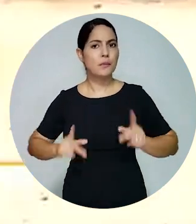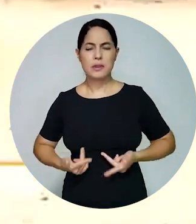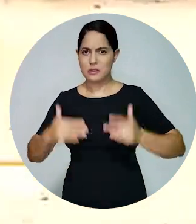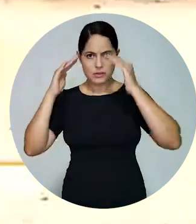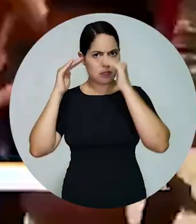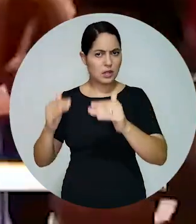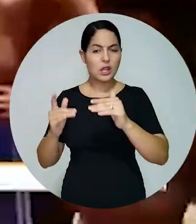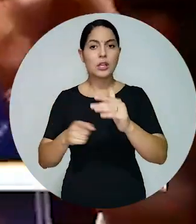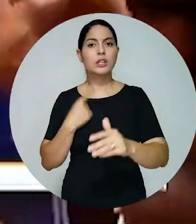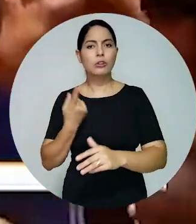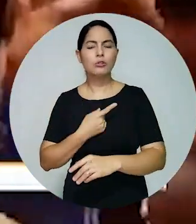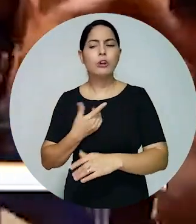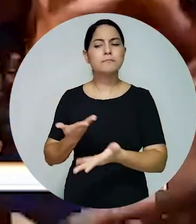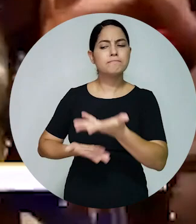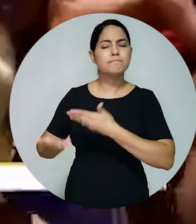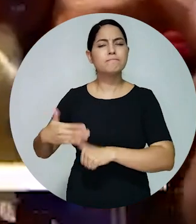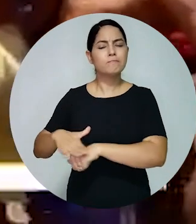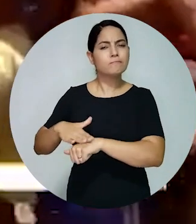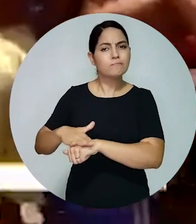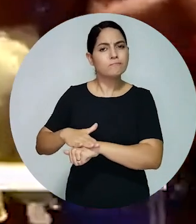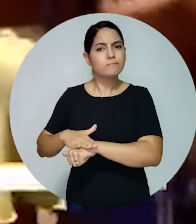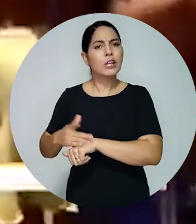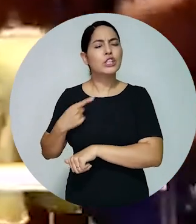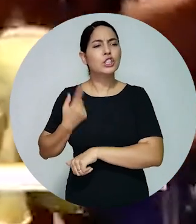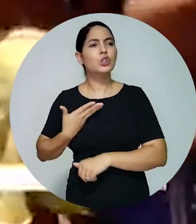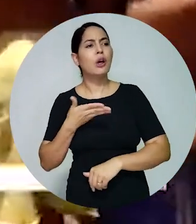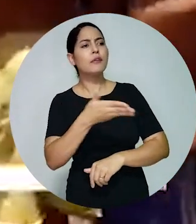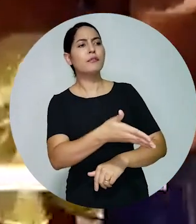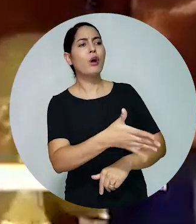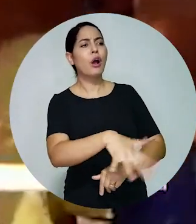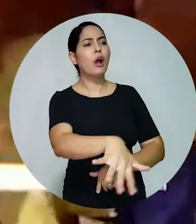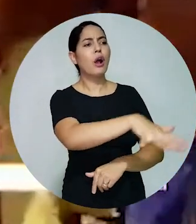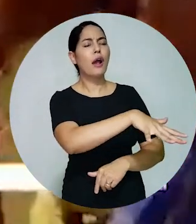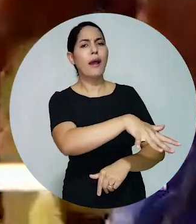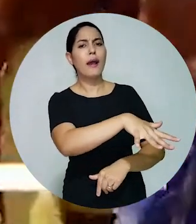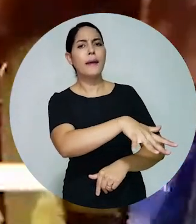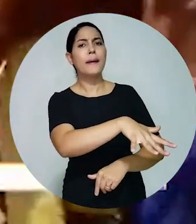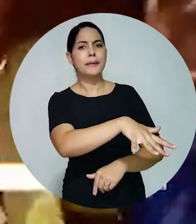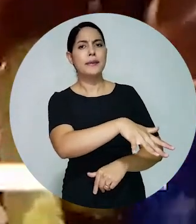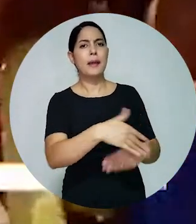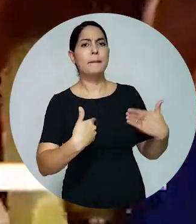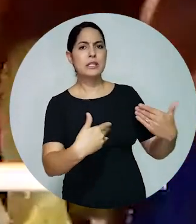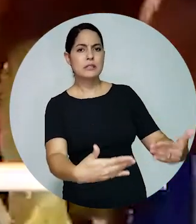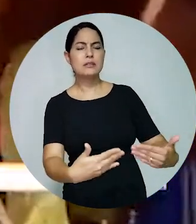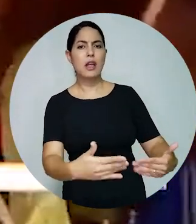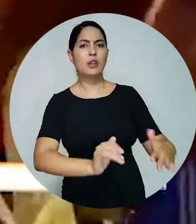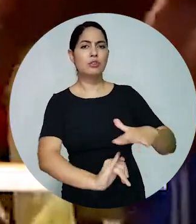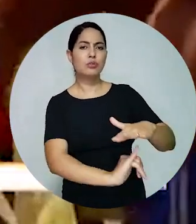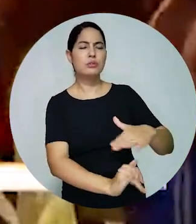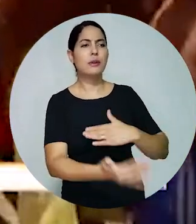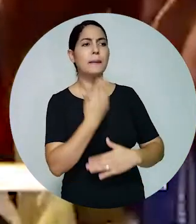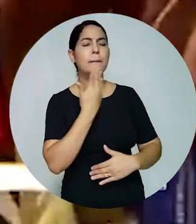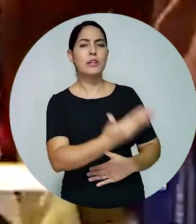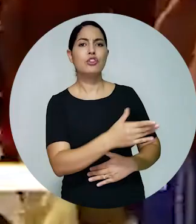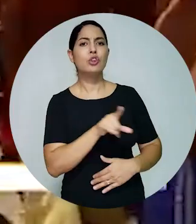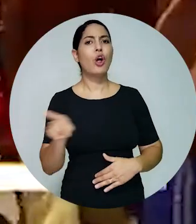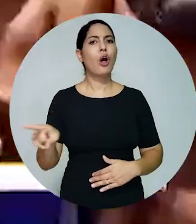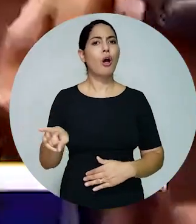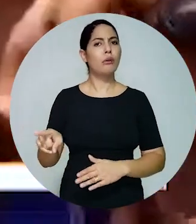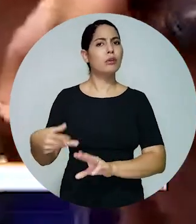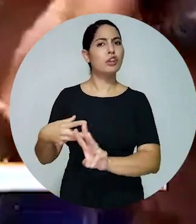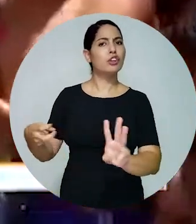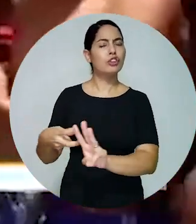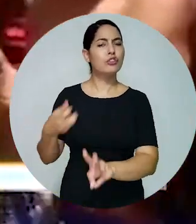a direitos humanos, o qual a OAB solicitou, junto a ministérios e instituições, a concretização do